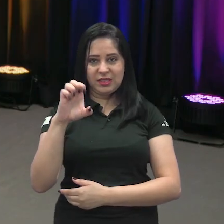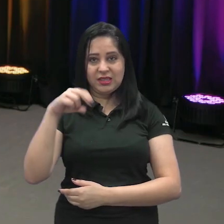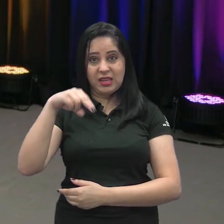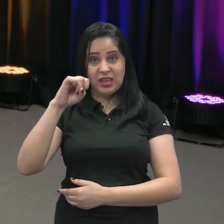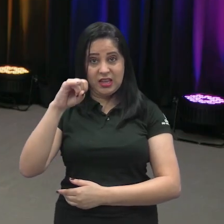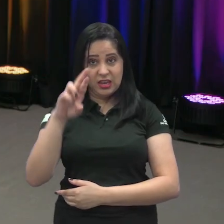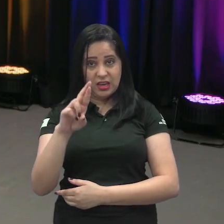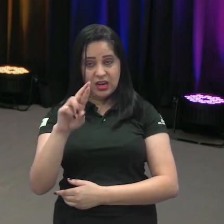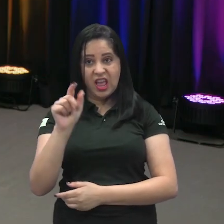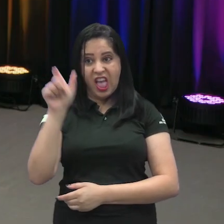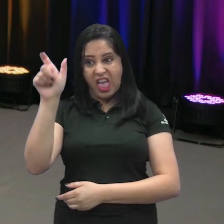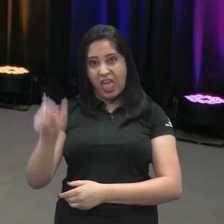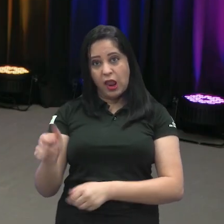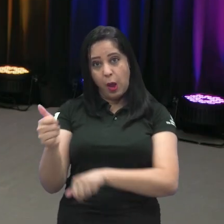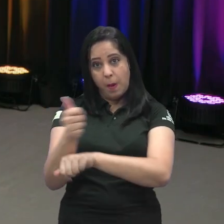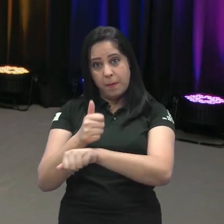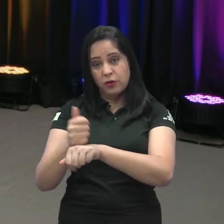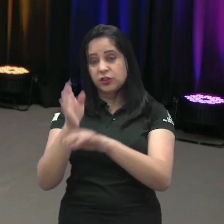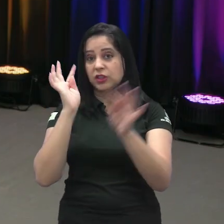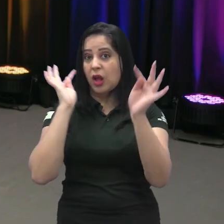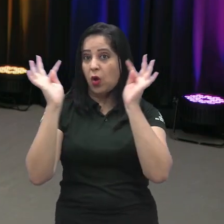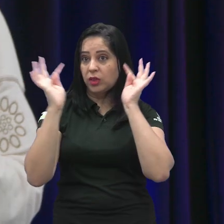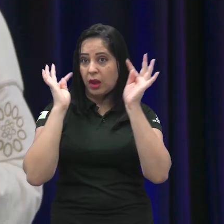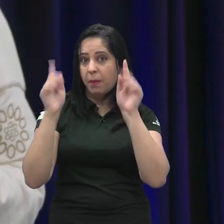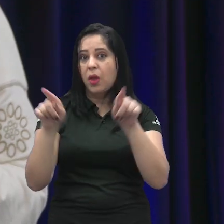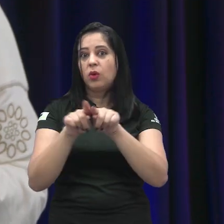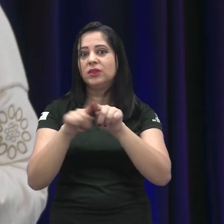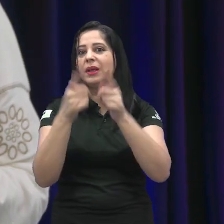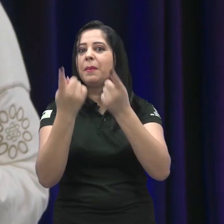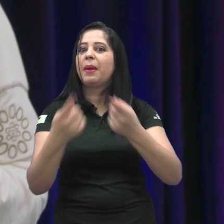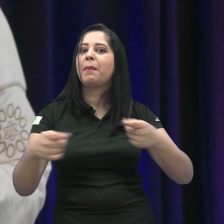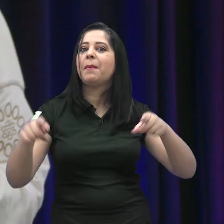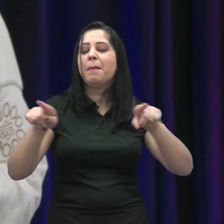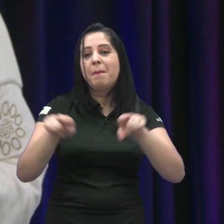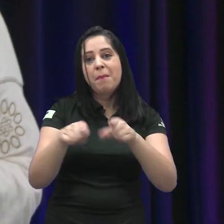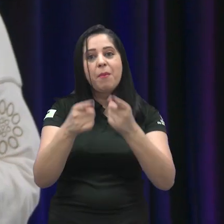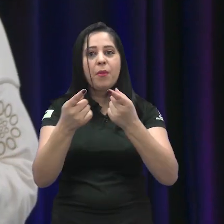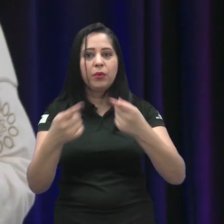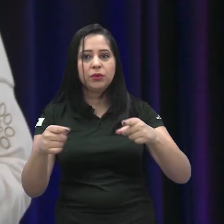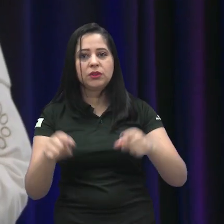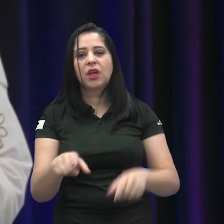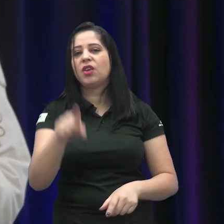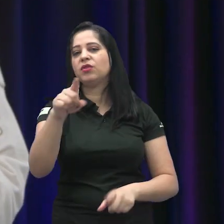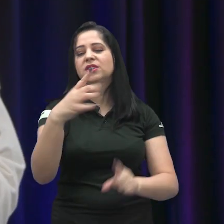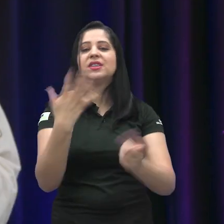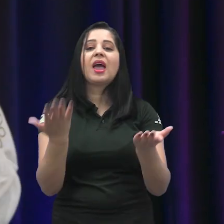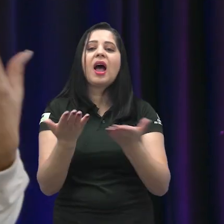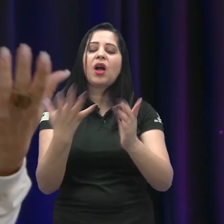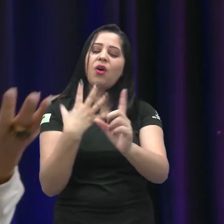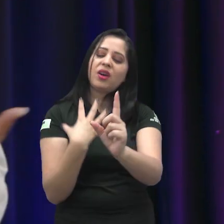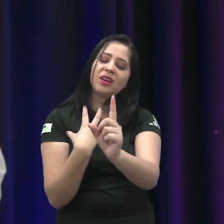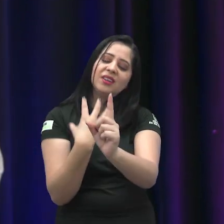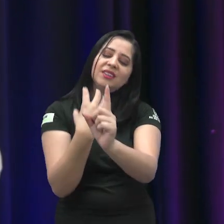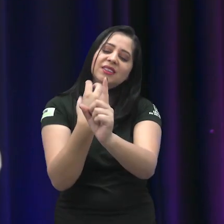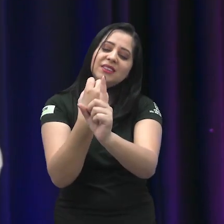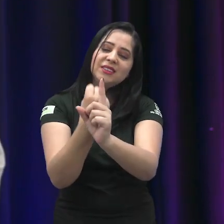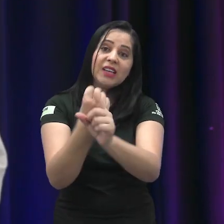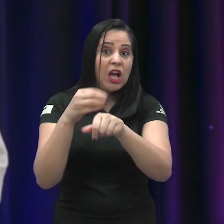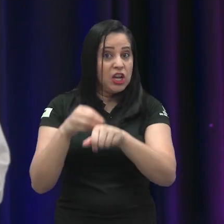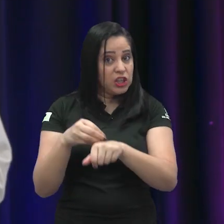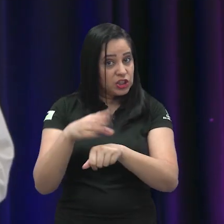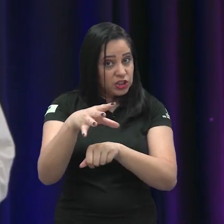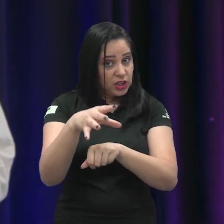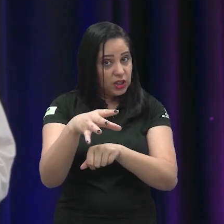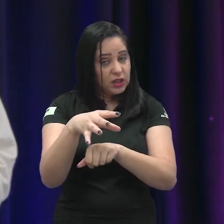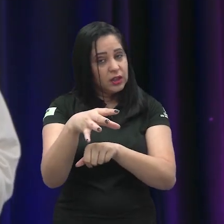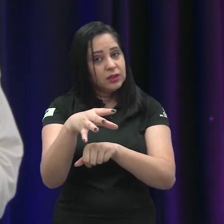Luz, que além de ser uma terapeuta incrível, também é cantora lírica. Então, que vocês possam se inspirar através de todas as